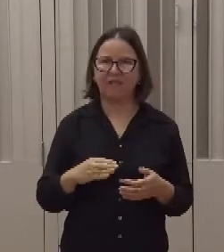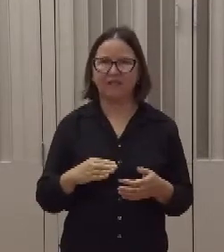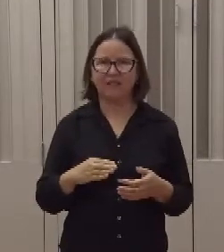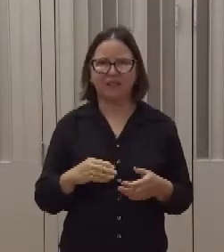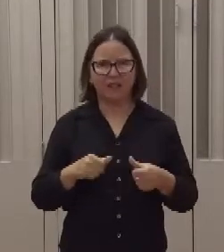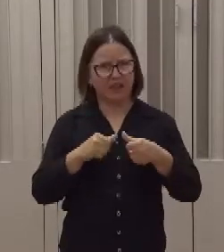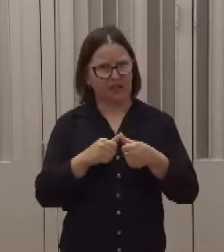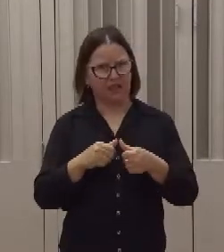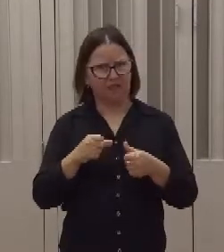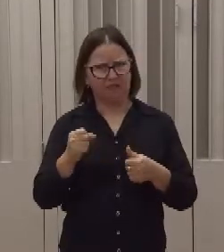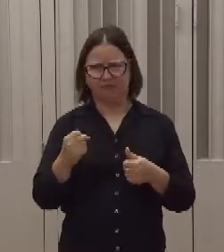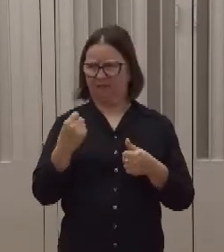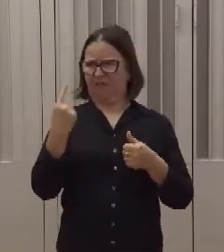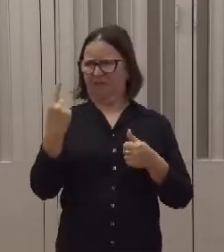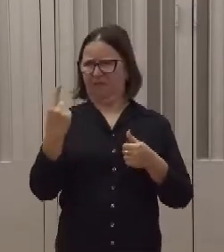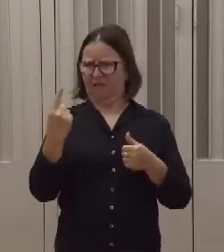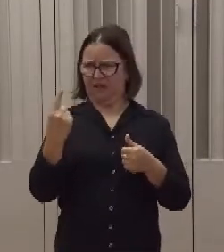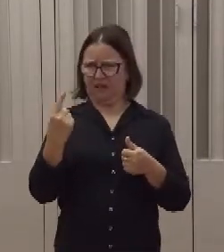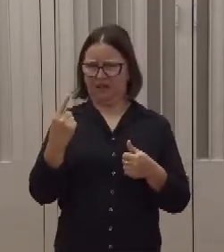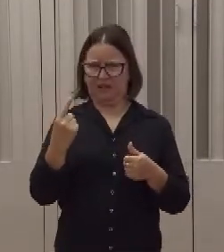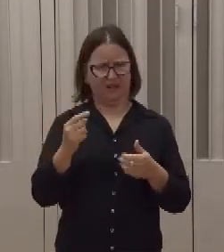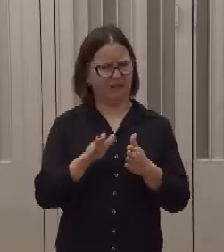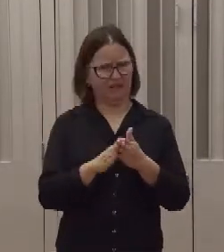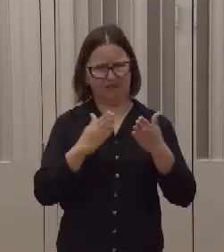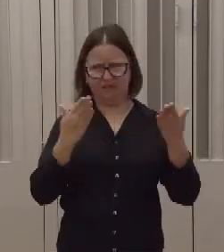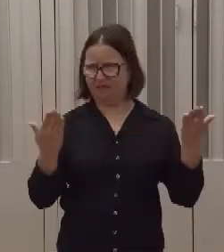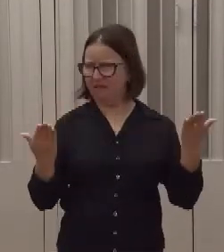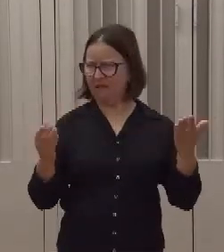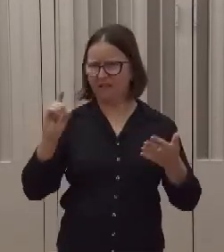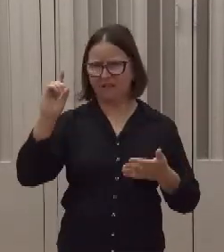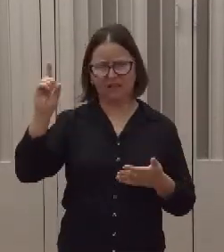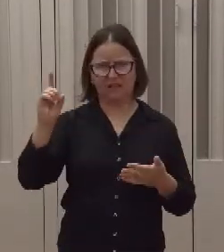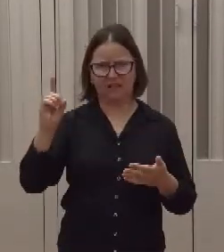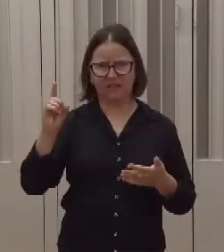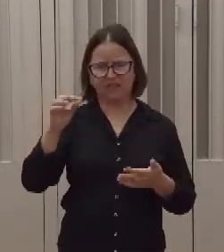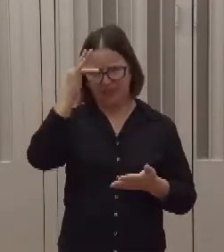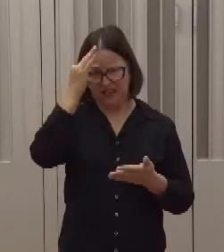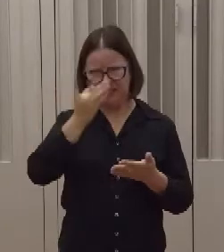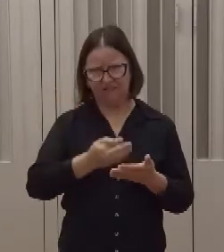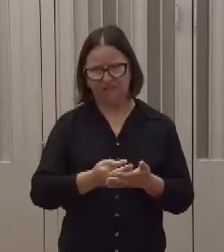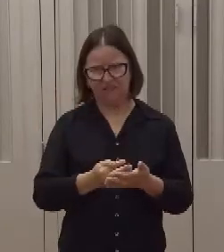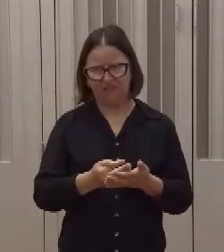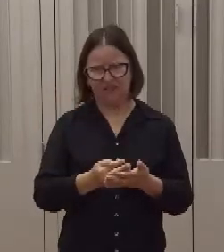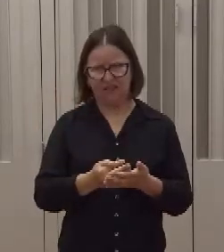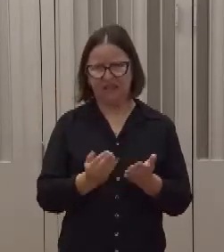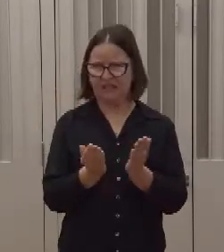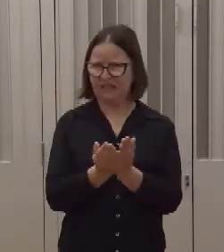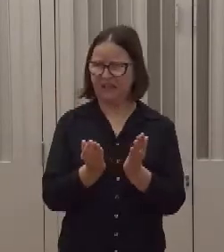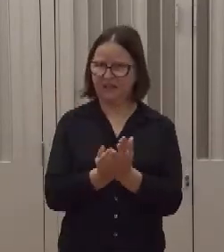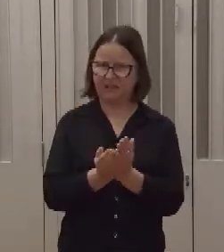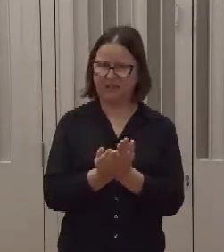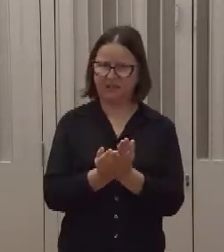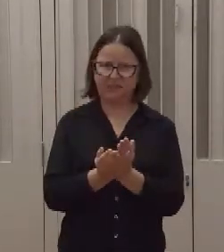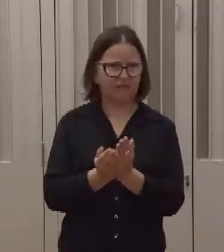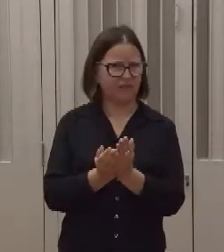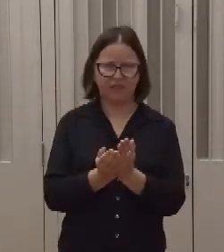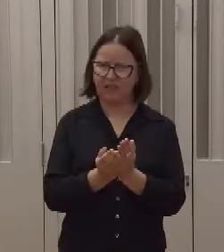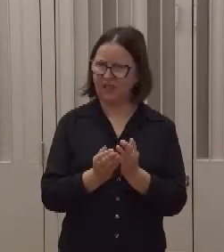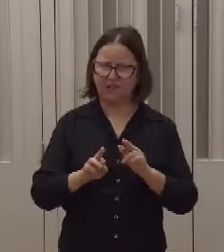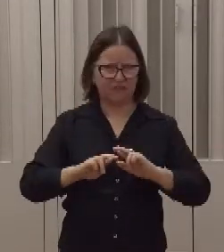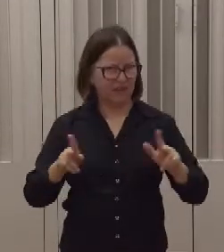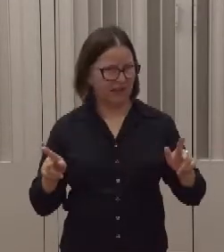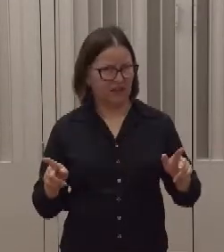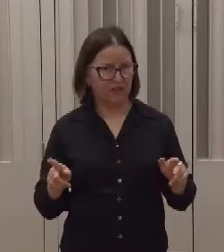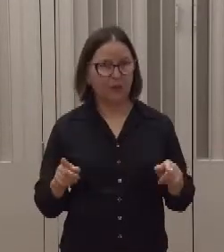às Escrituras e à fé cristã. Em Gênesis 1:31, lemos que viu Deus tudo